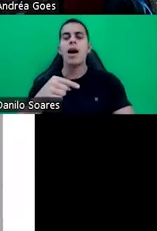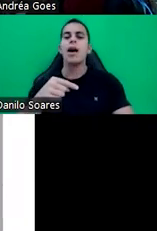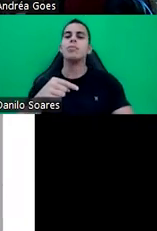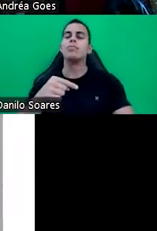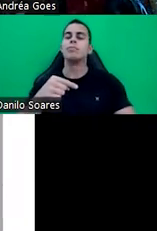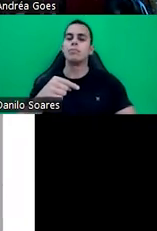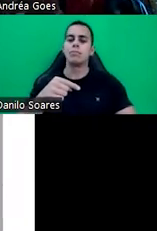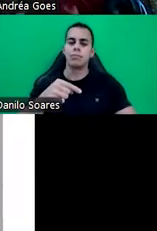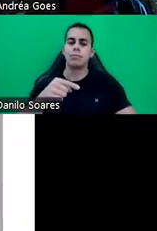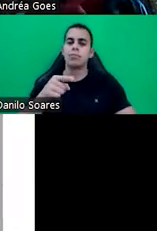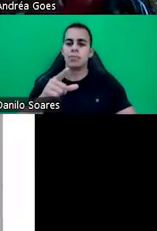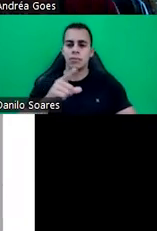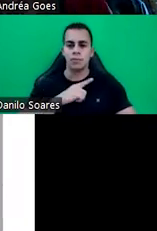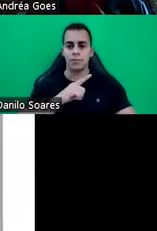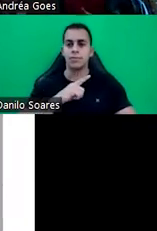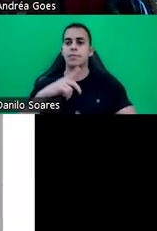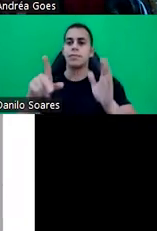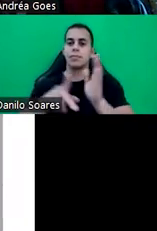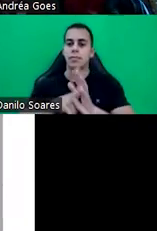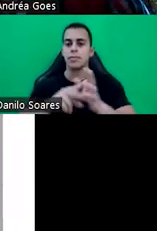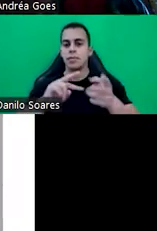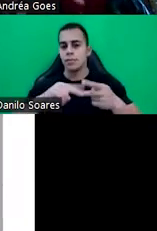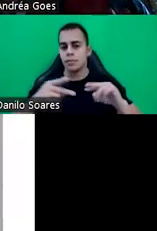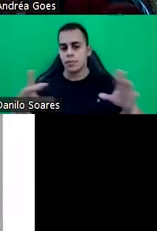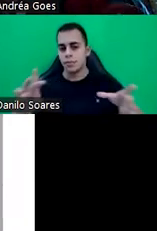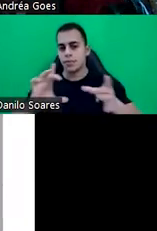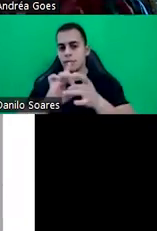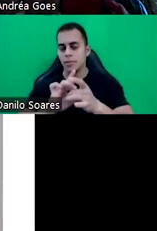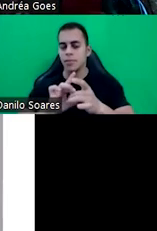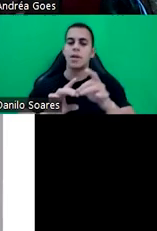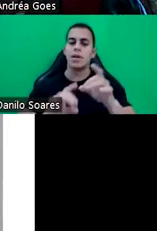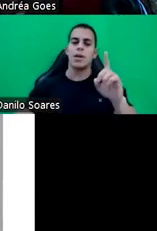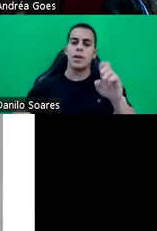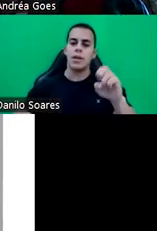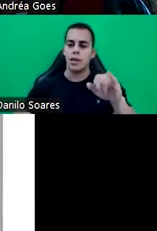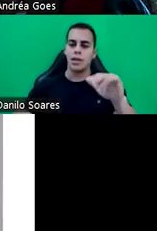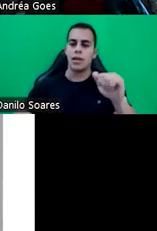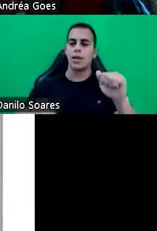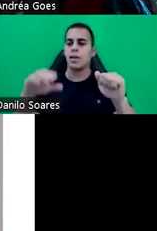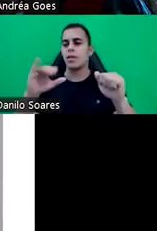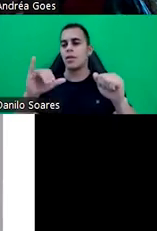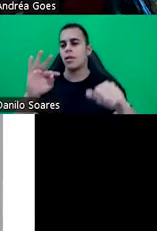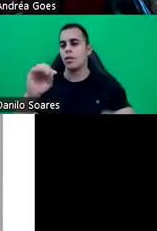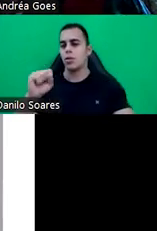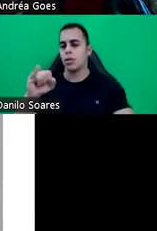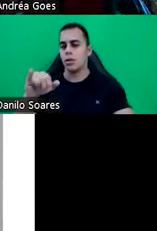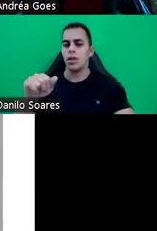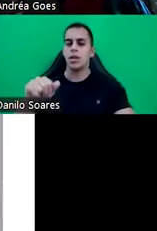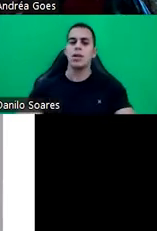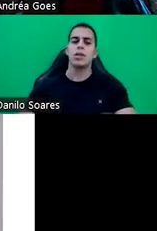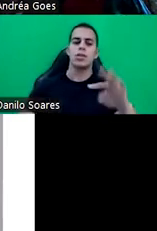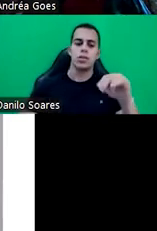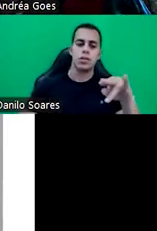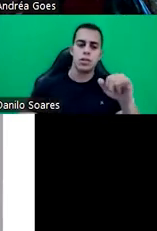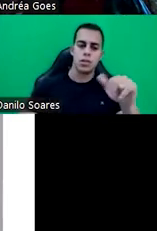complementariedade, né? A adenina se pareando com a timina, a citosina se pareando com a guanina, eles estão se pareando